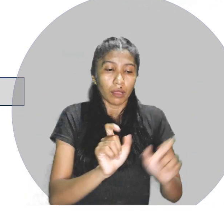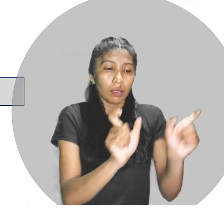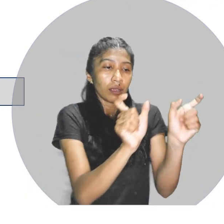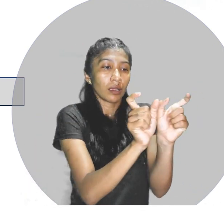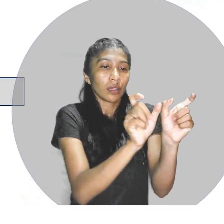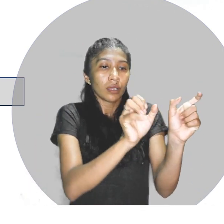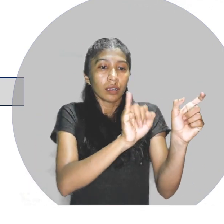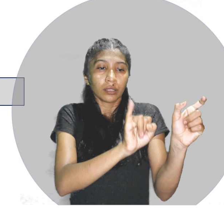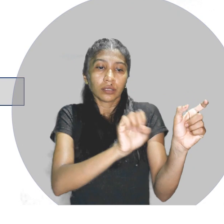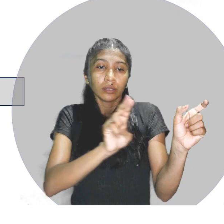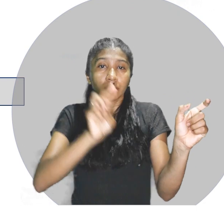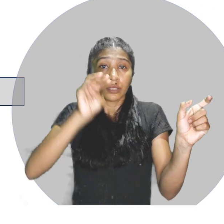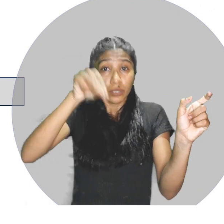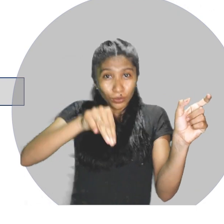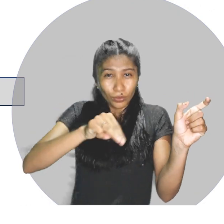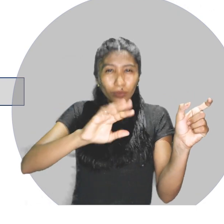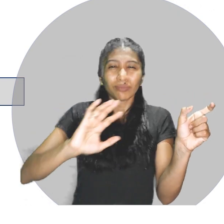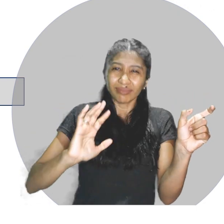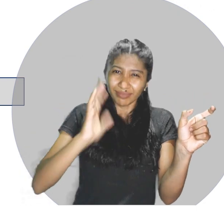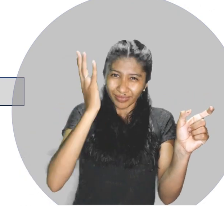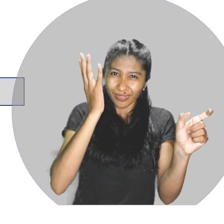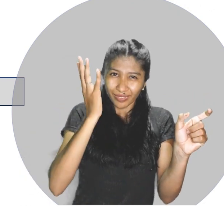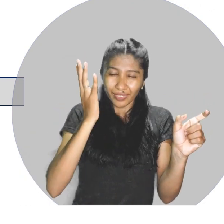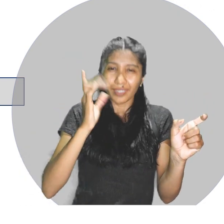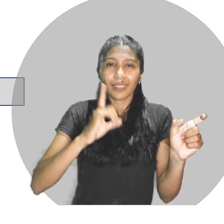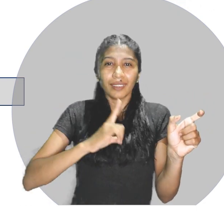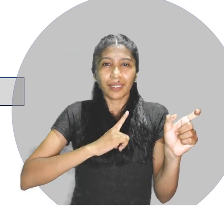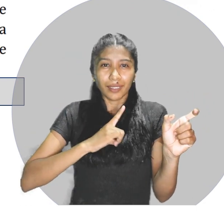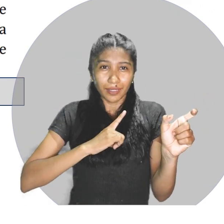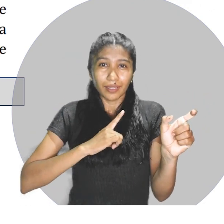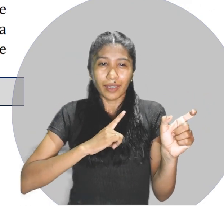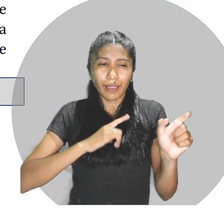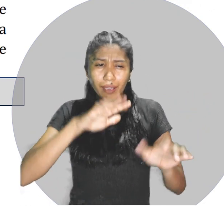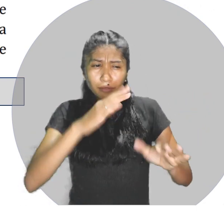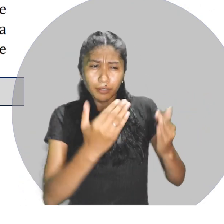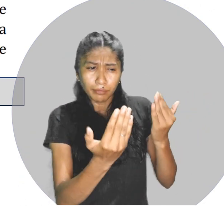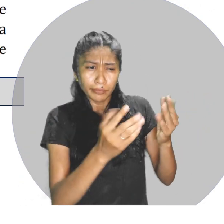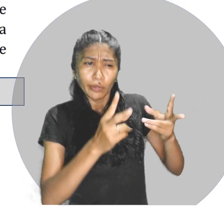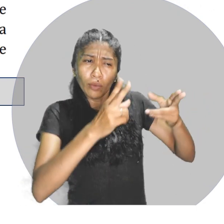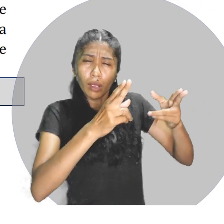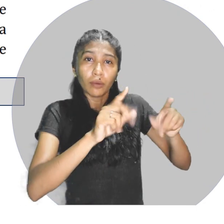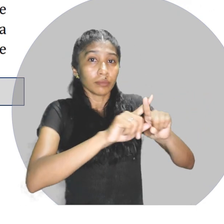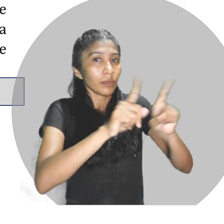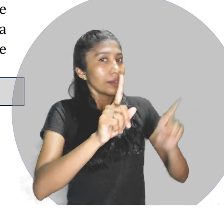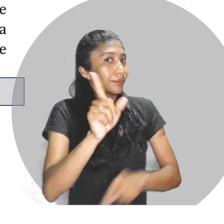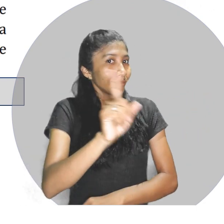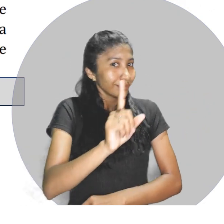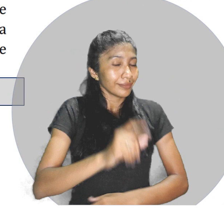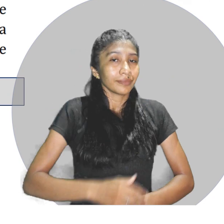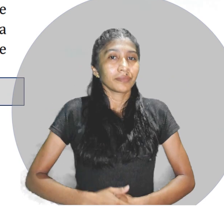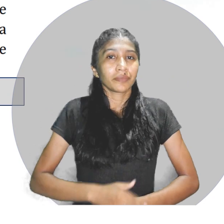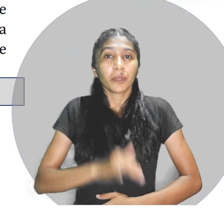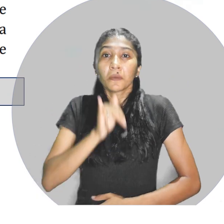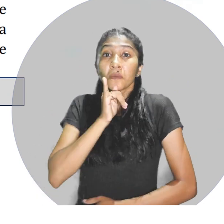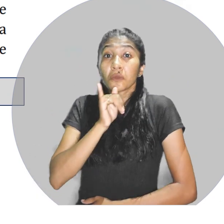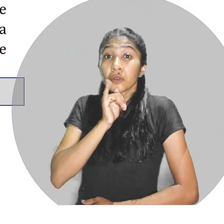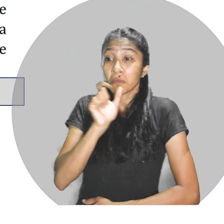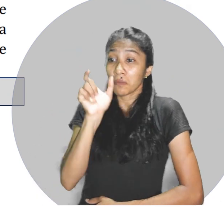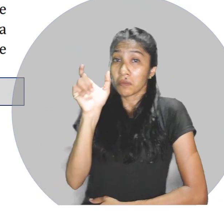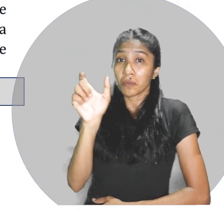em ium, que é o que acontece com os chamados falsos imparisilábicos, como é o caso da